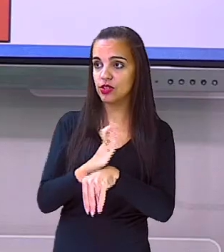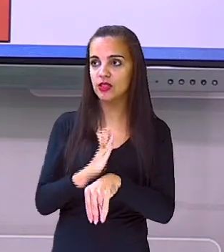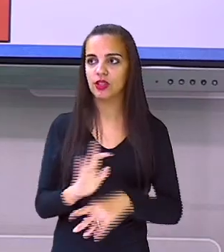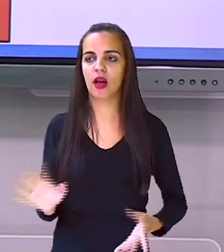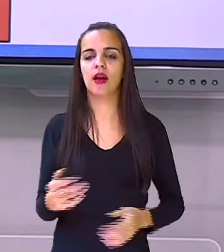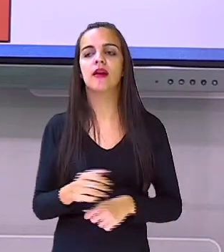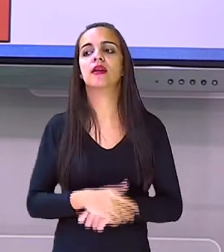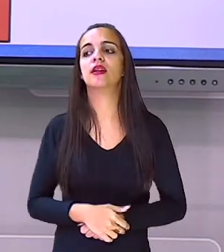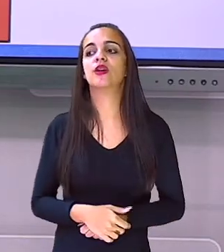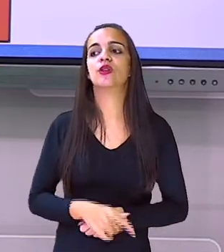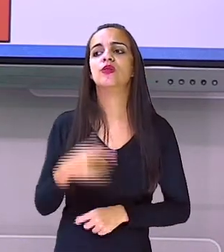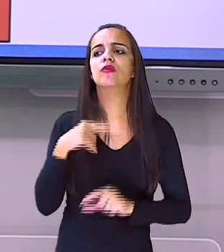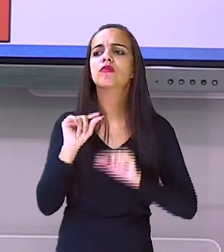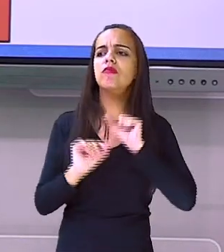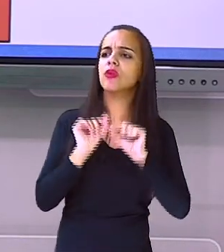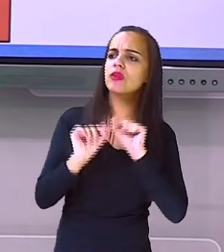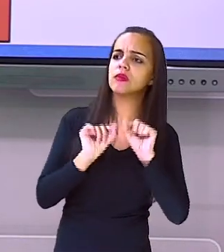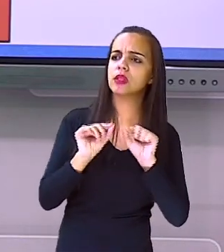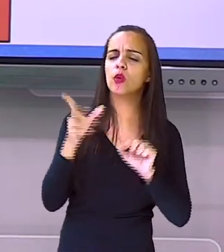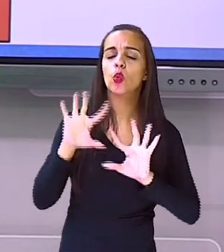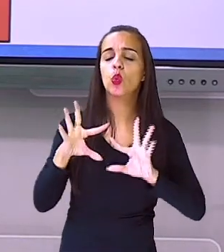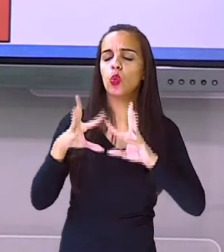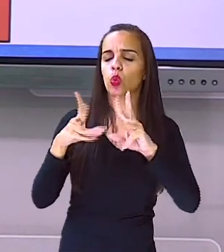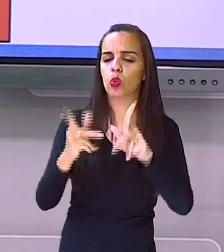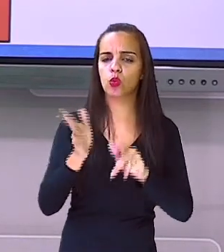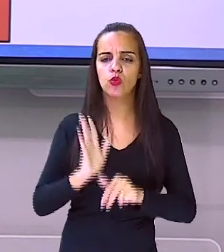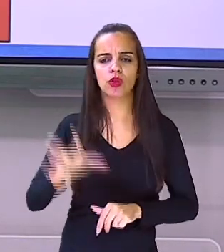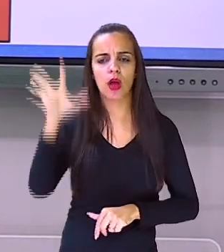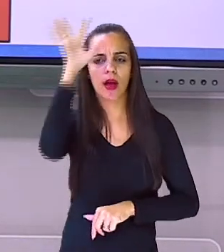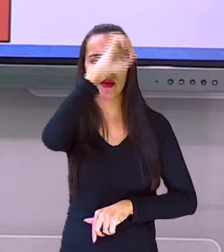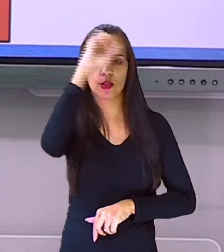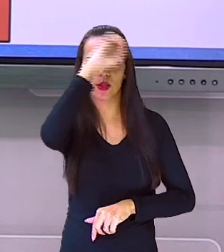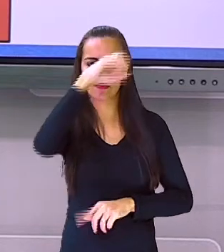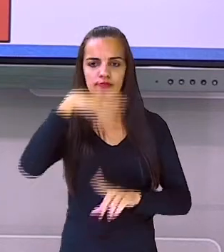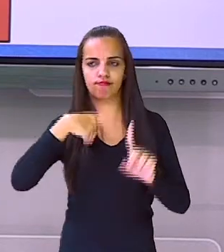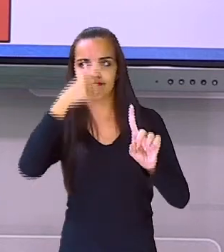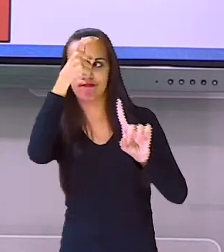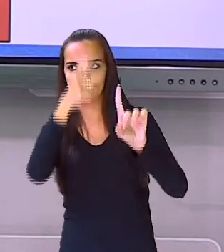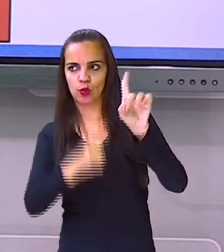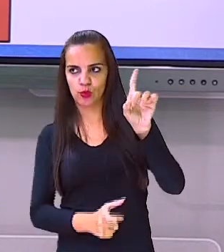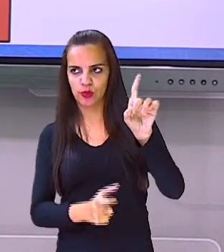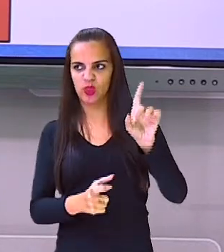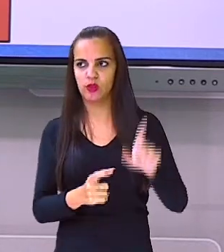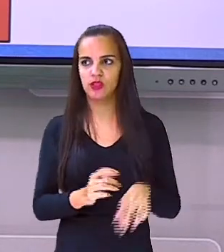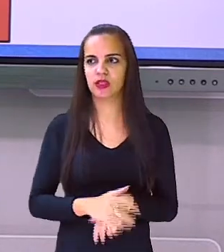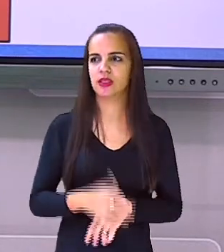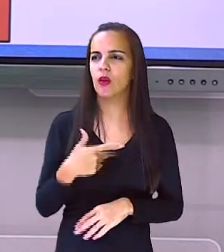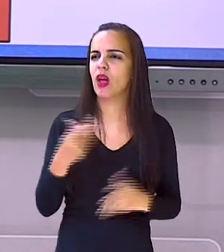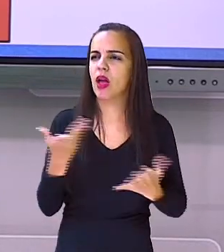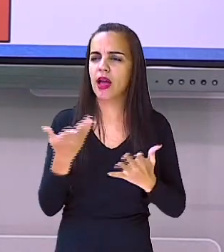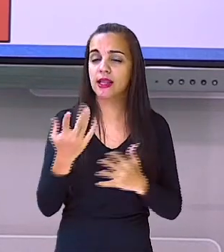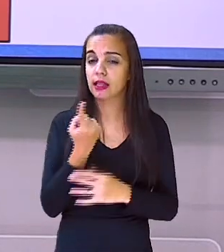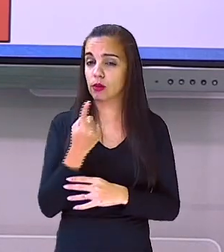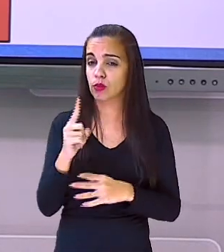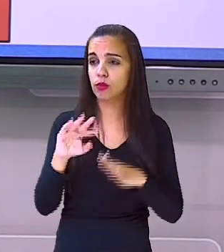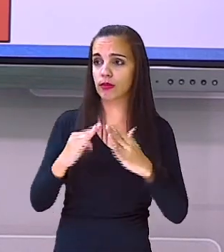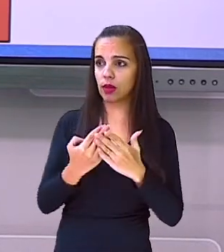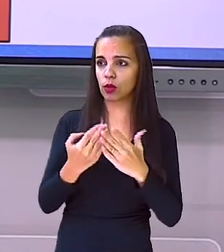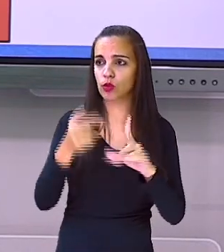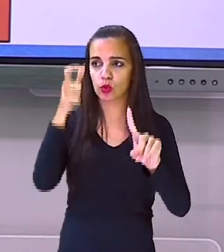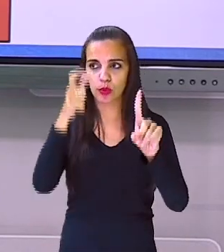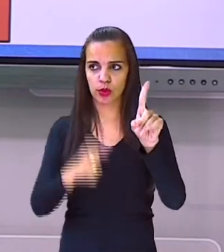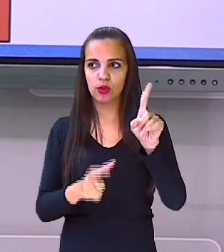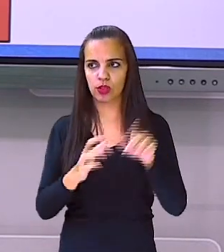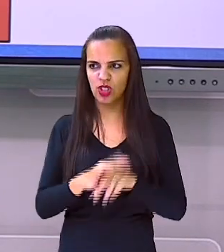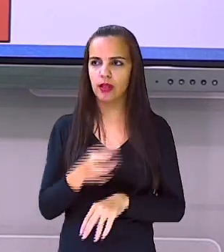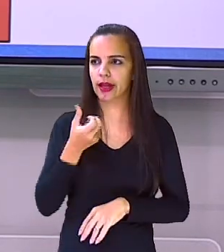vamos praticar tudo que nós aprendemos hoje. Que não foi pouca coisa, essas três últimas aulas eu peguei